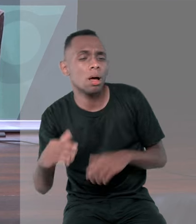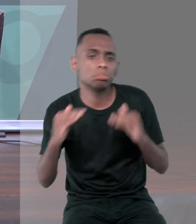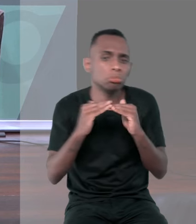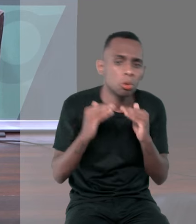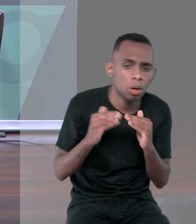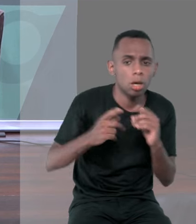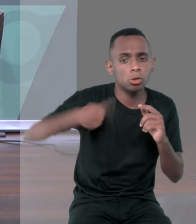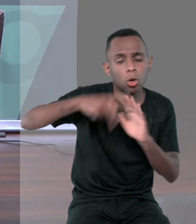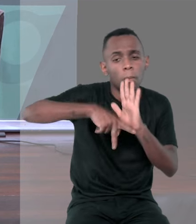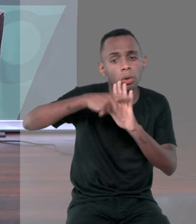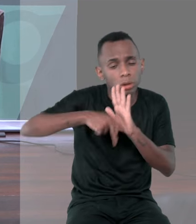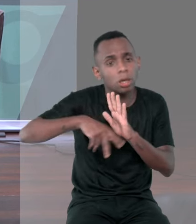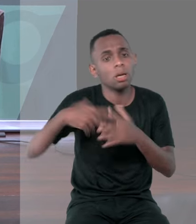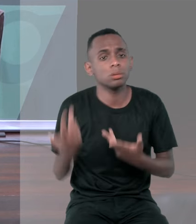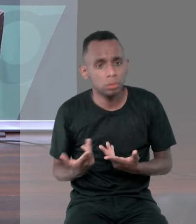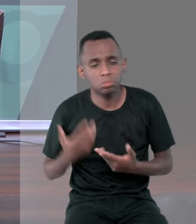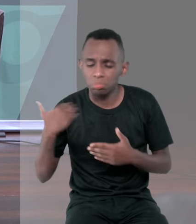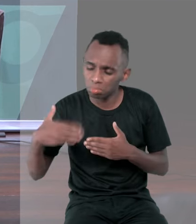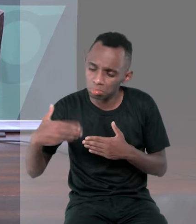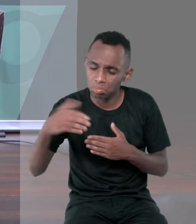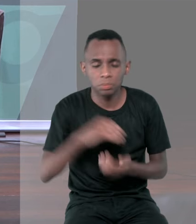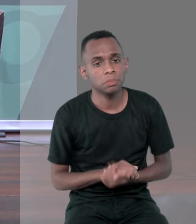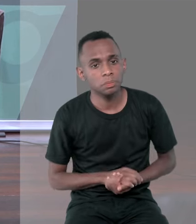acordo com o nosso projeto pedagógico, né? E assim por diante.